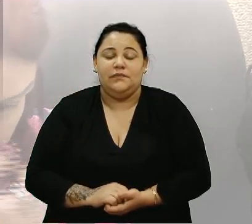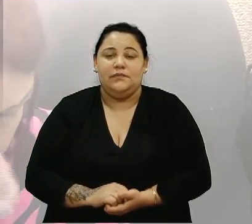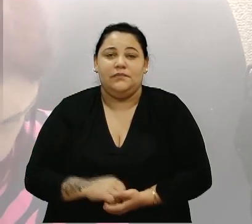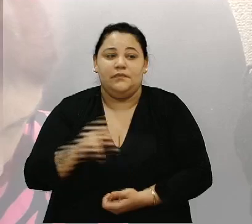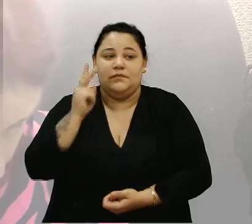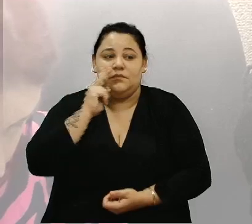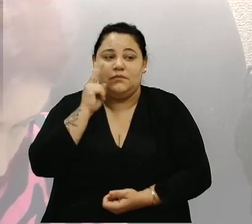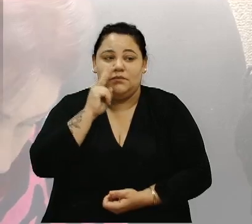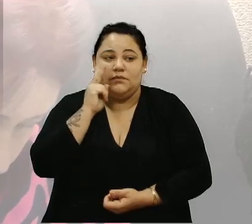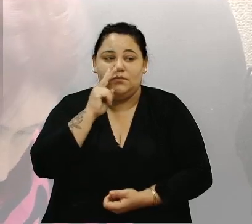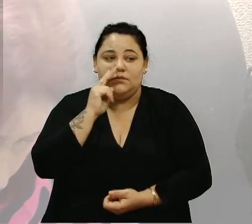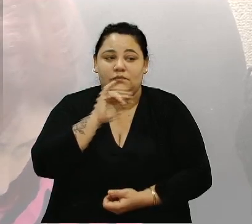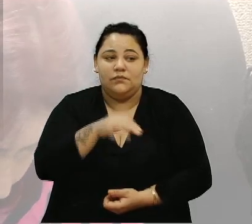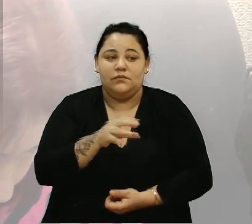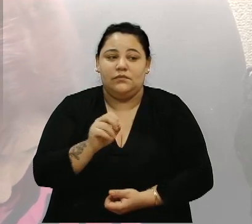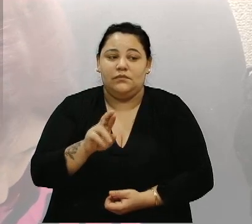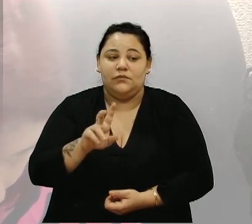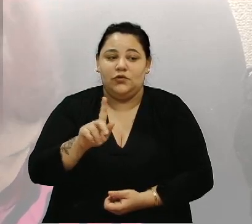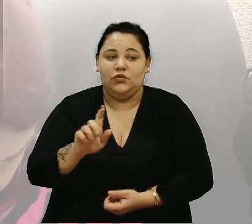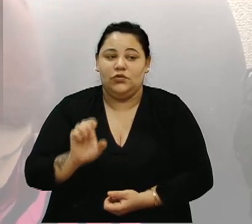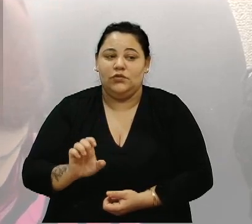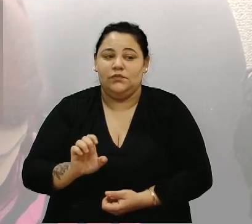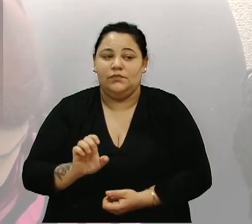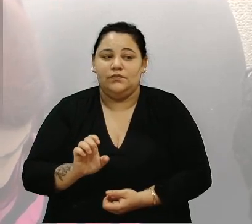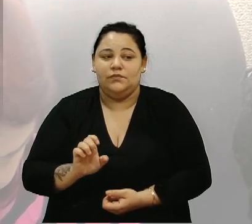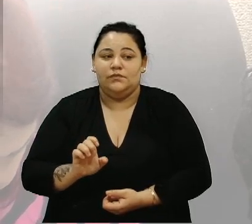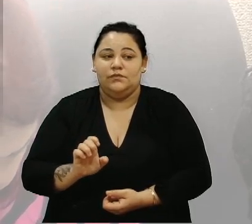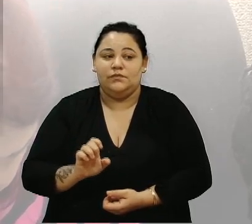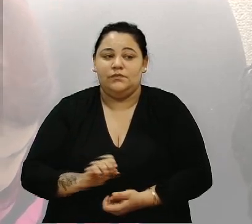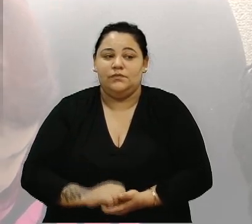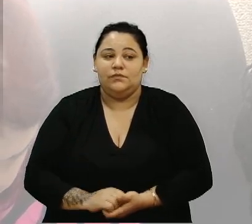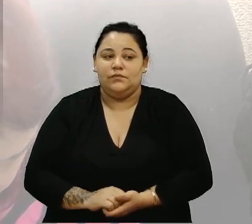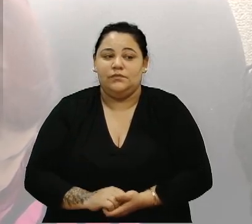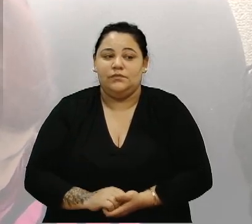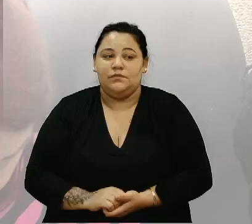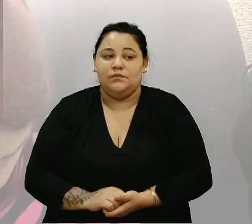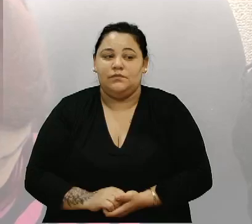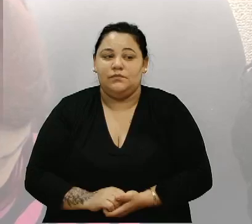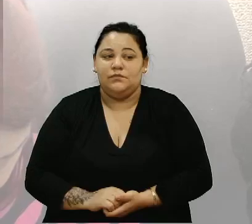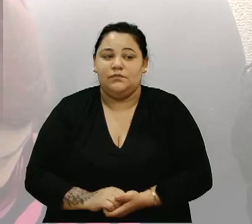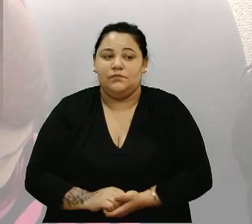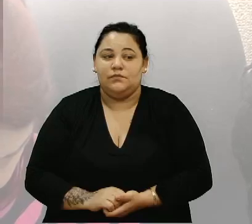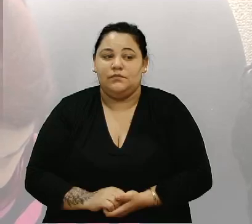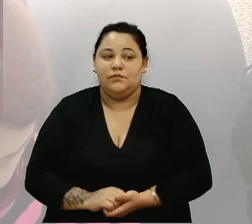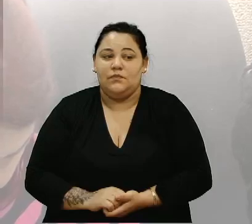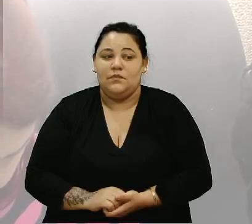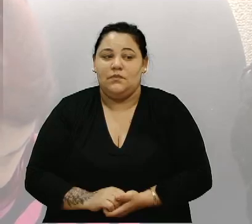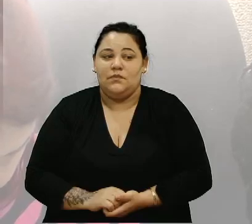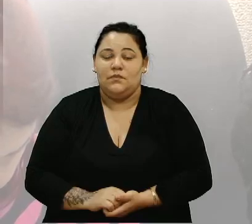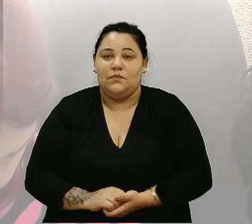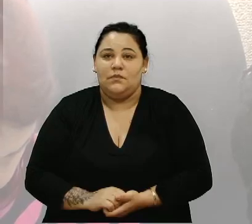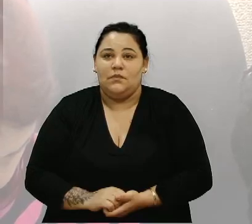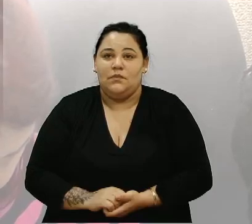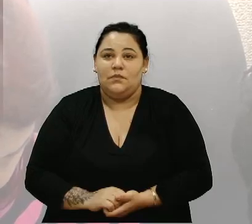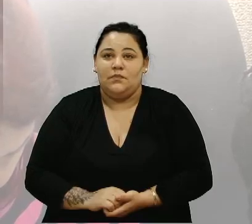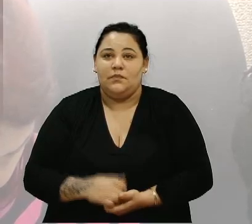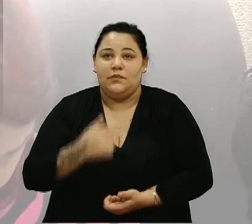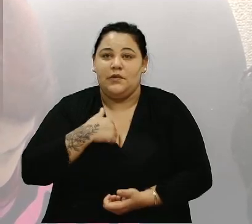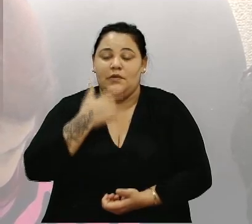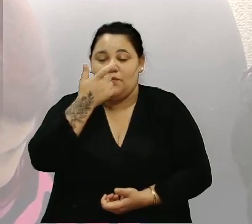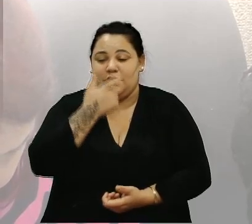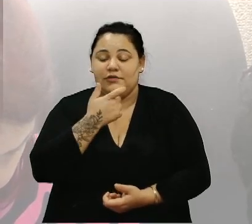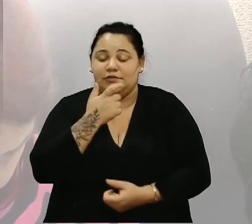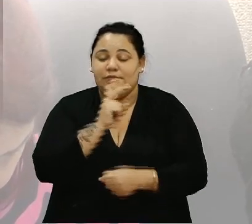de quando a gente, como comunidade de Exilriço, ia lá e ele estava sempre prestativo para ajudar a